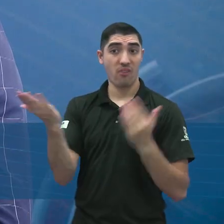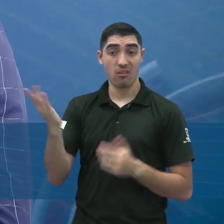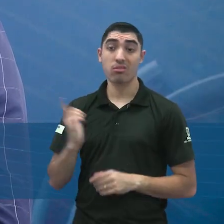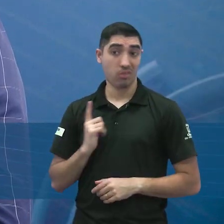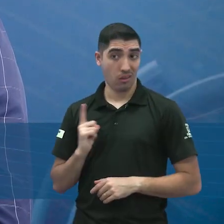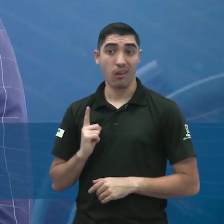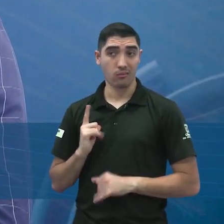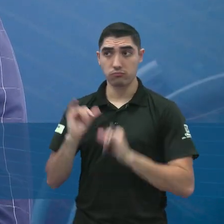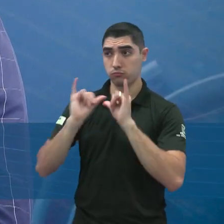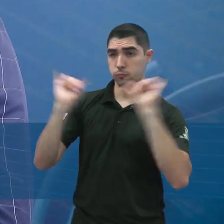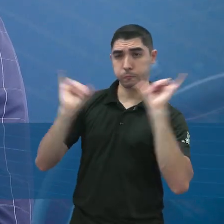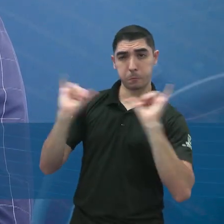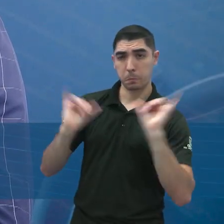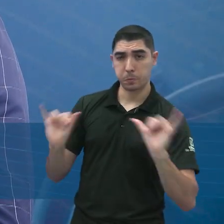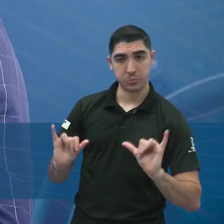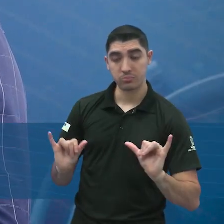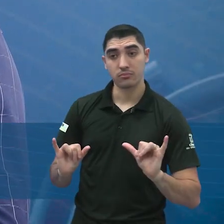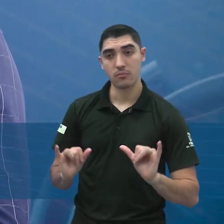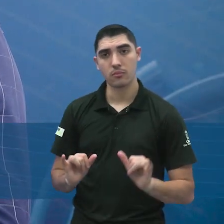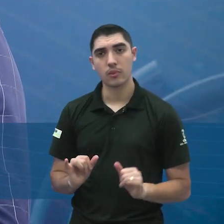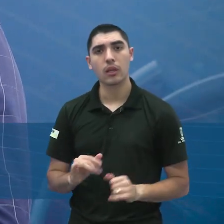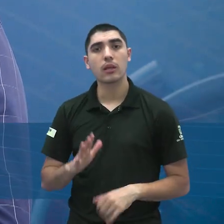quero dizer com isso? Que